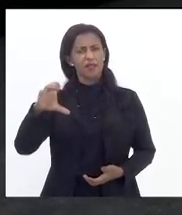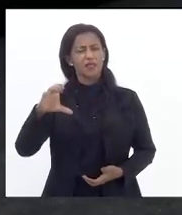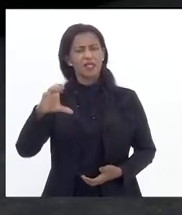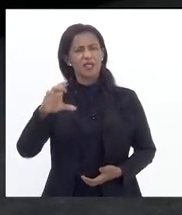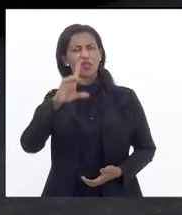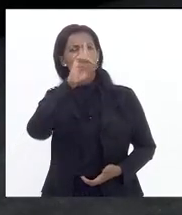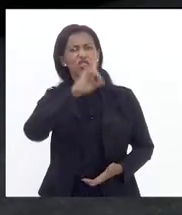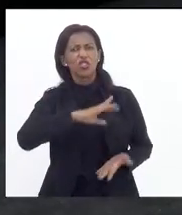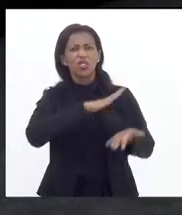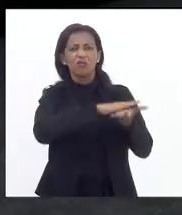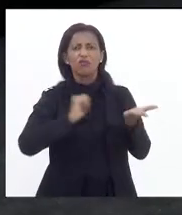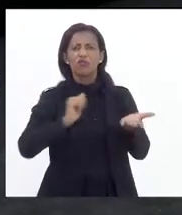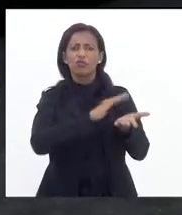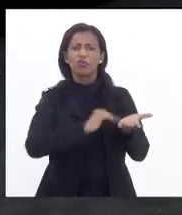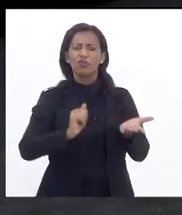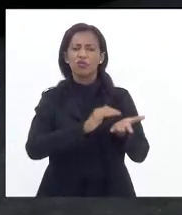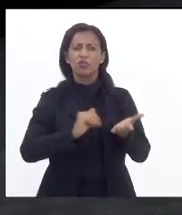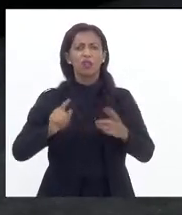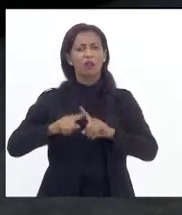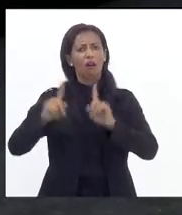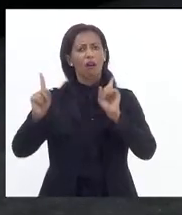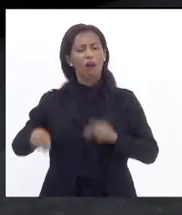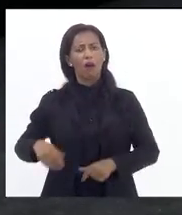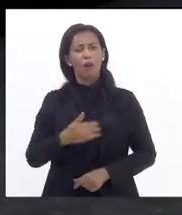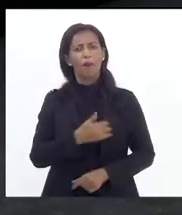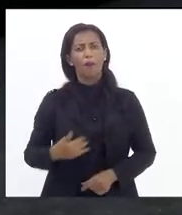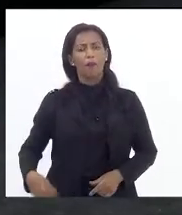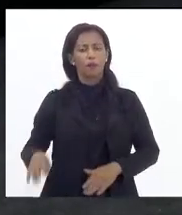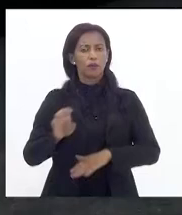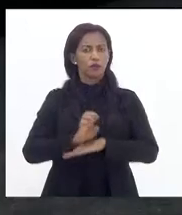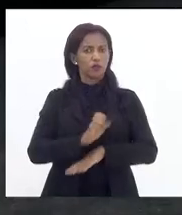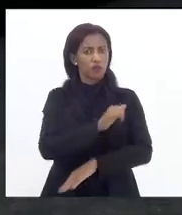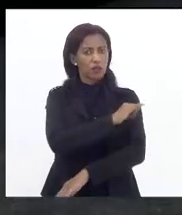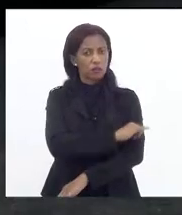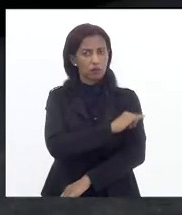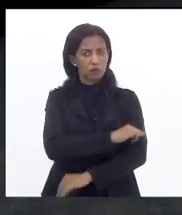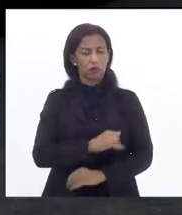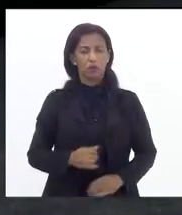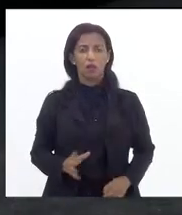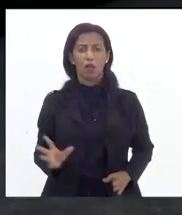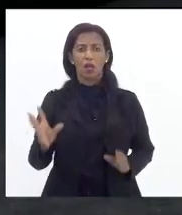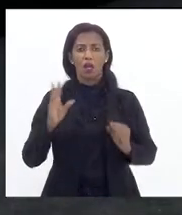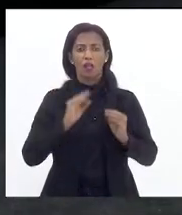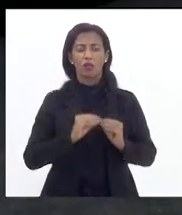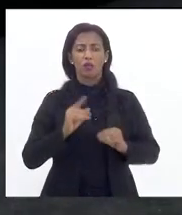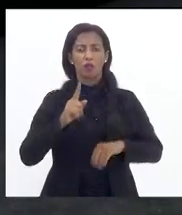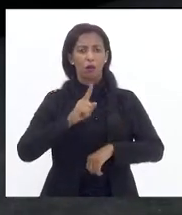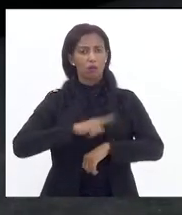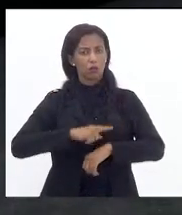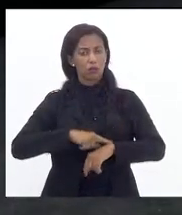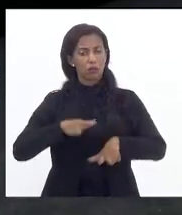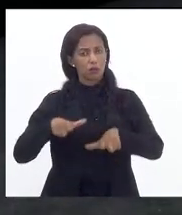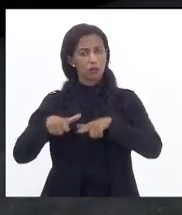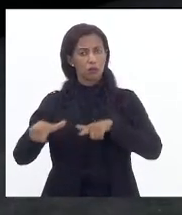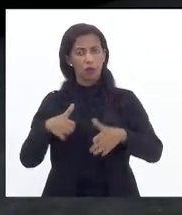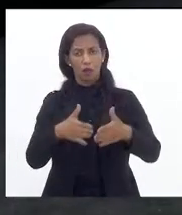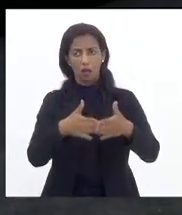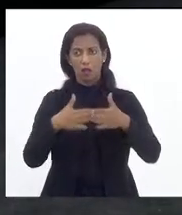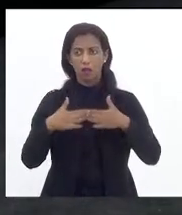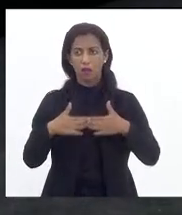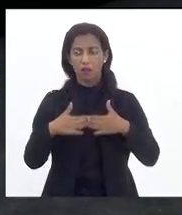direitos dos Servidores Públicos do Estado do Rio de Janeiro como o adicional por tempo de serviço as